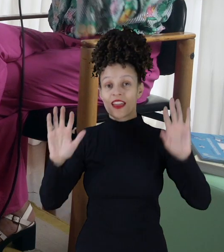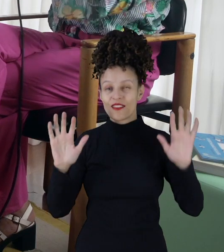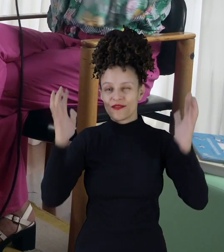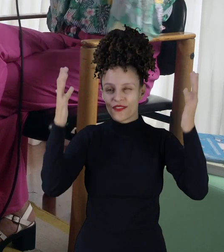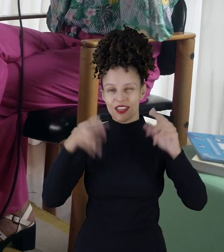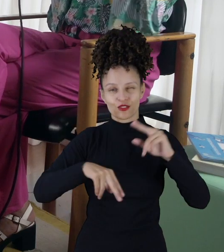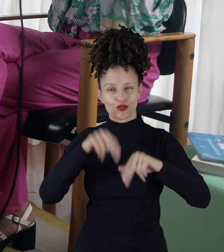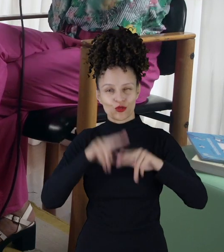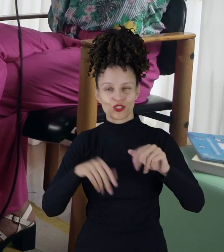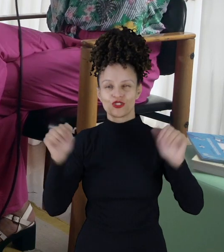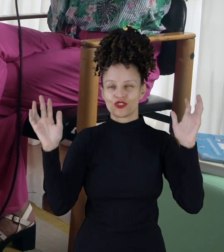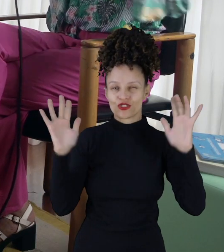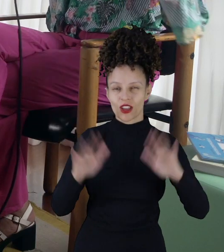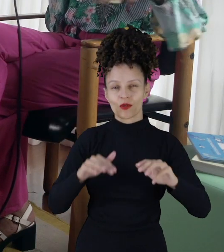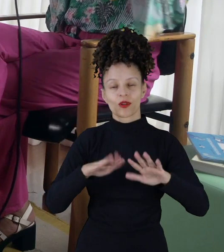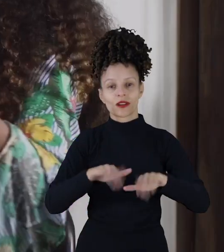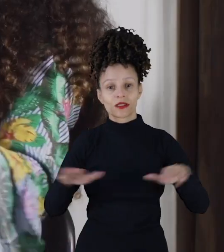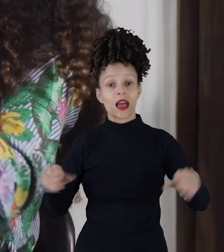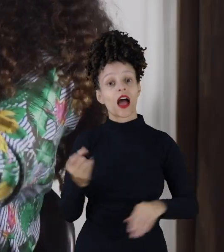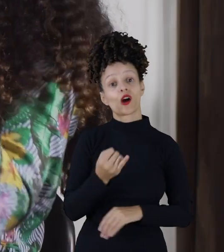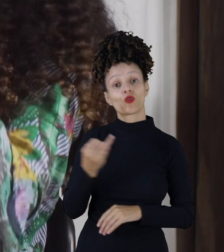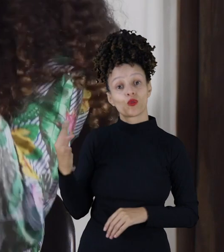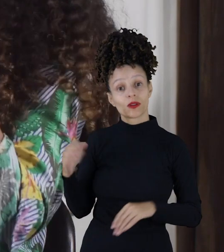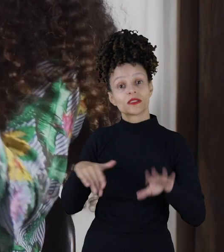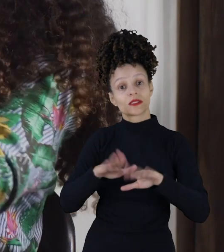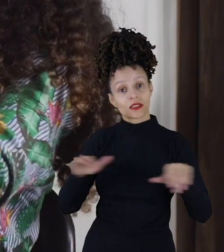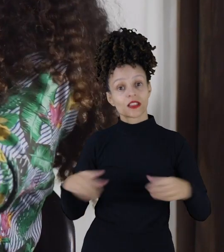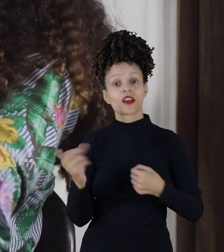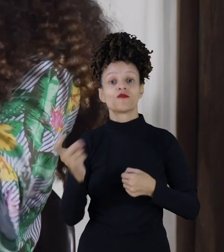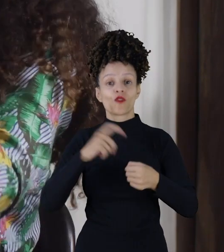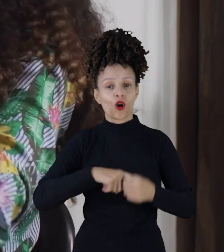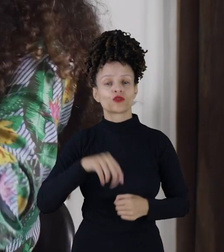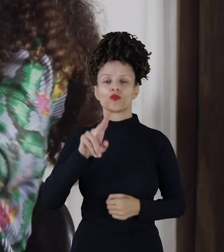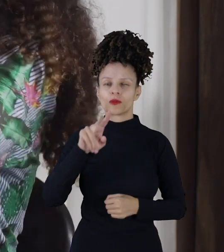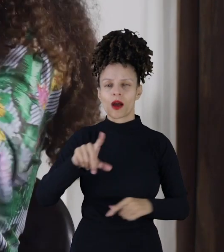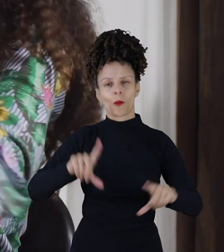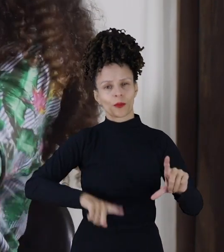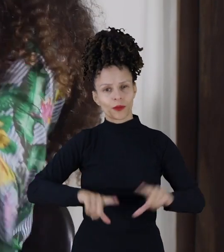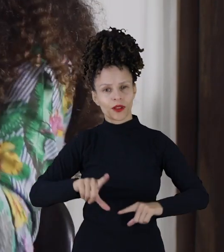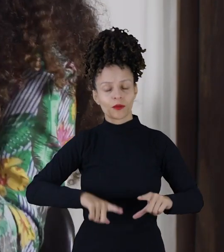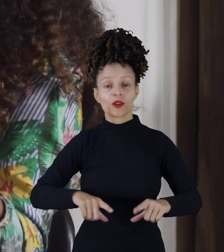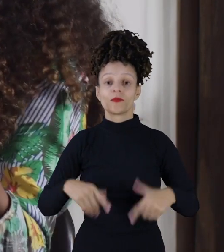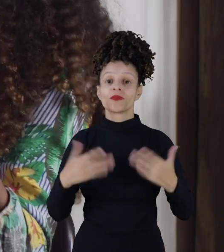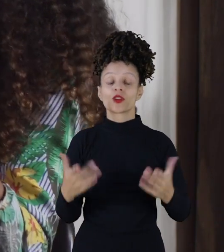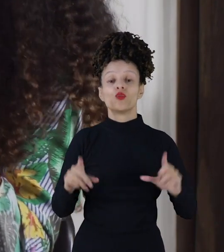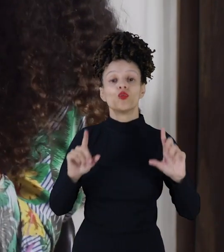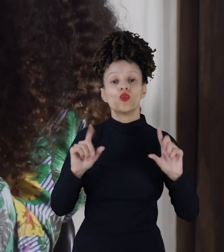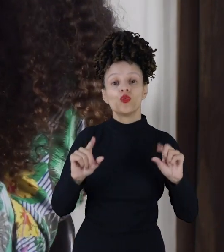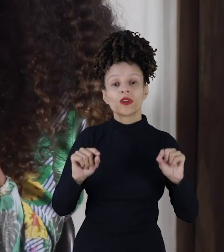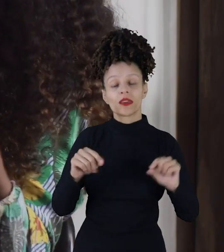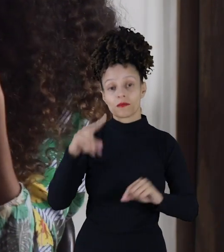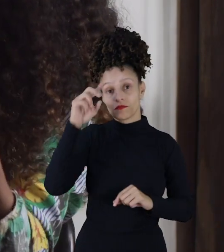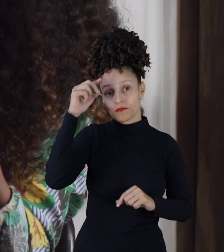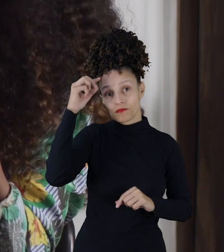os eventos de festa junina que chegam crianças, então algumas crianças retornam com os irmãos, com primos. E